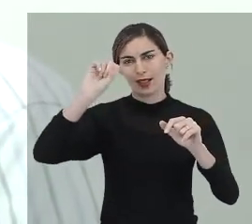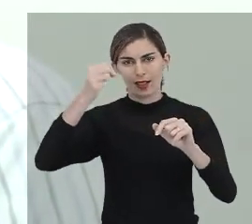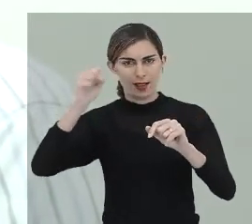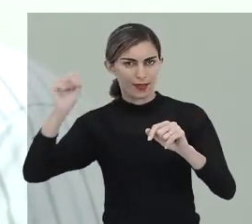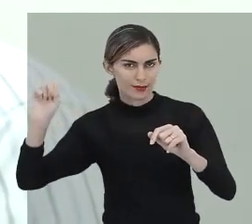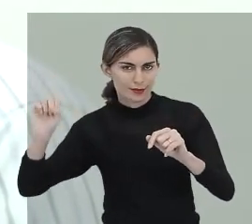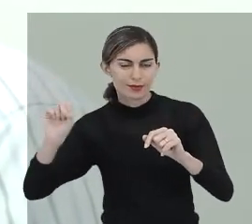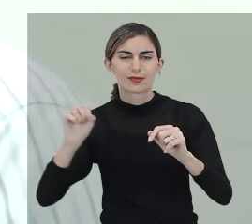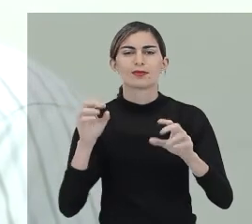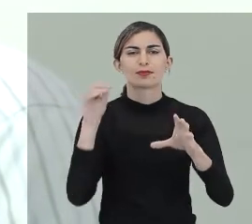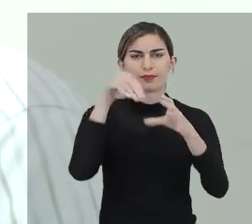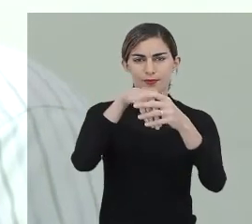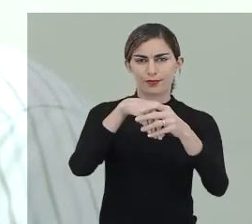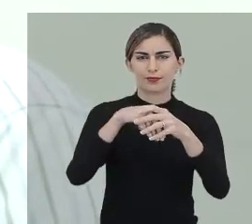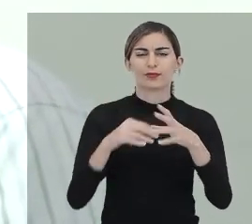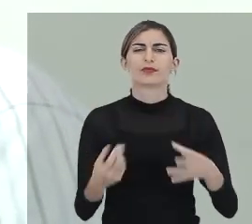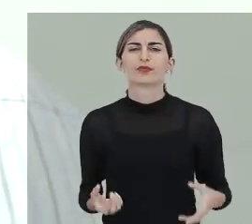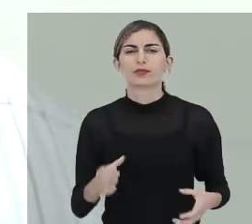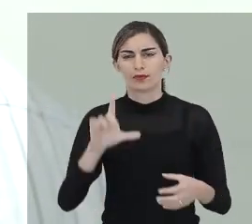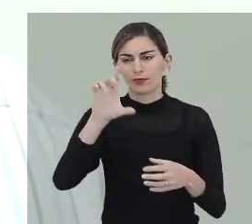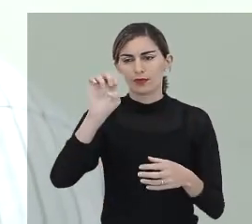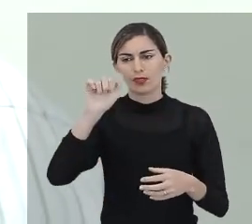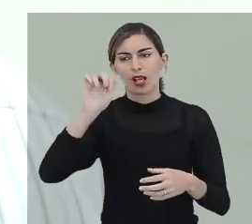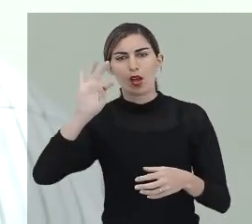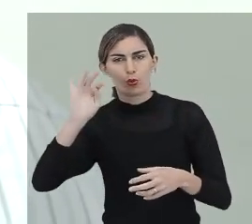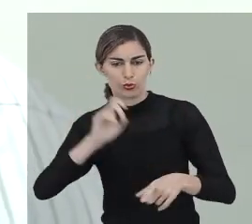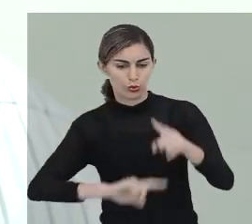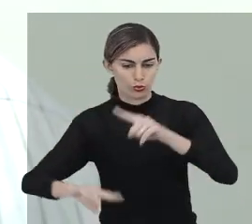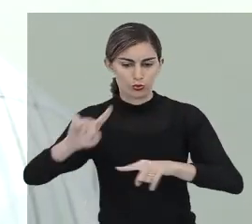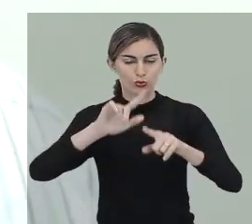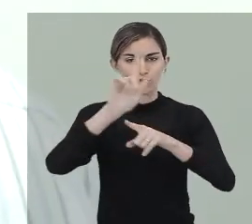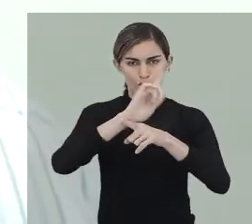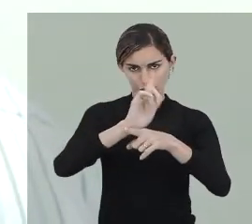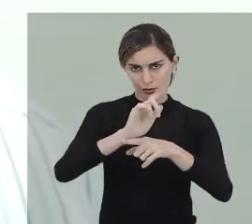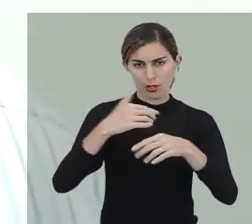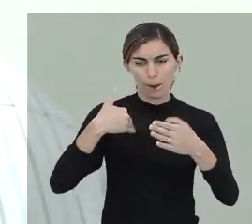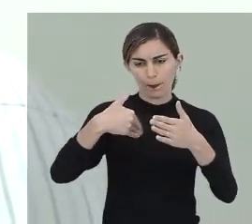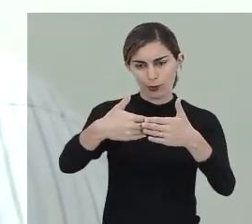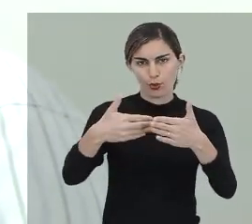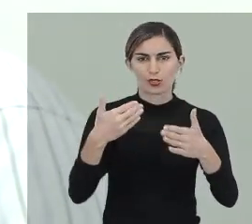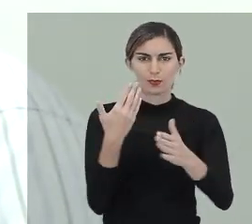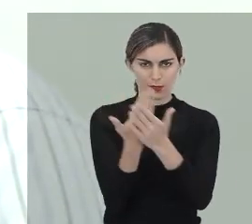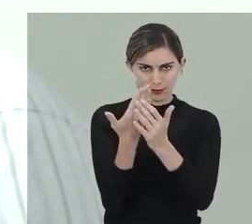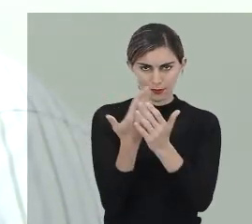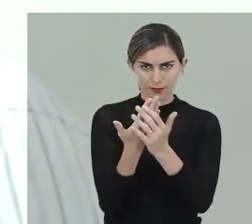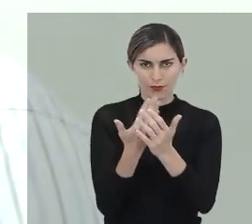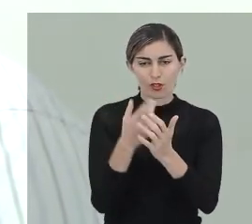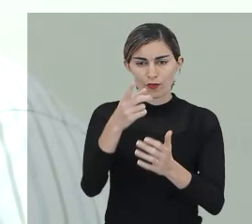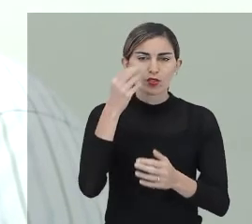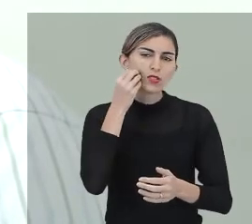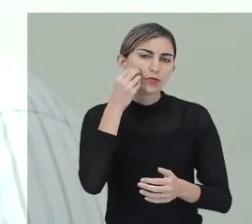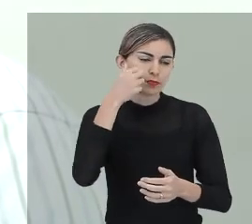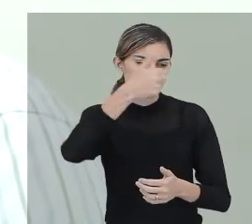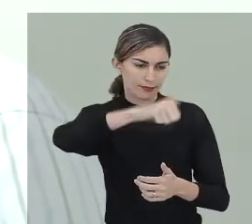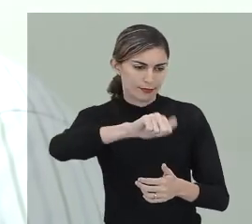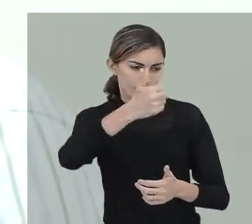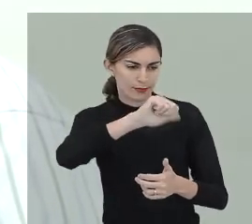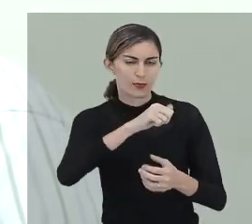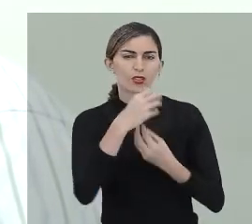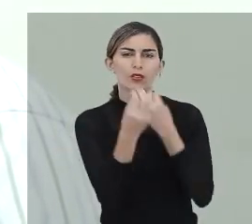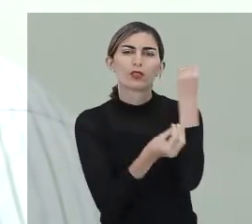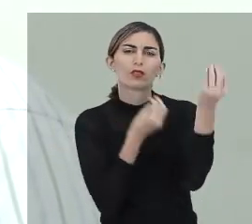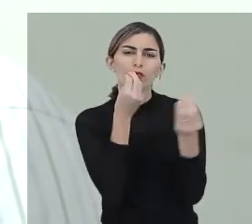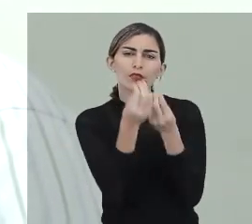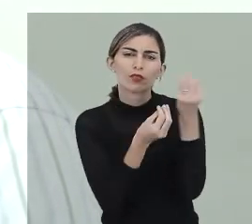componentes no nosso XML Layout e vou usar o gerenciador de layout na nossa próxima aula. Então, para você testar tanto o exercício